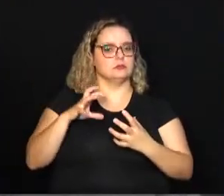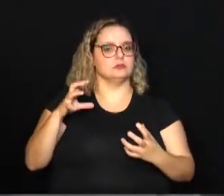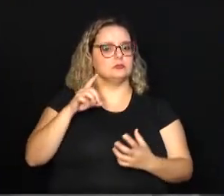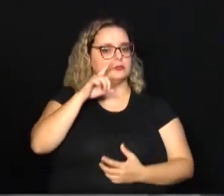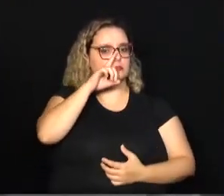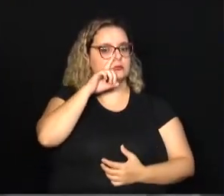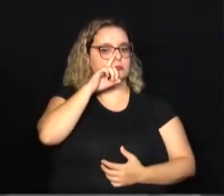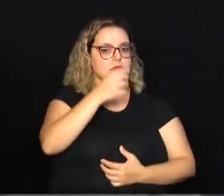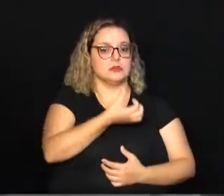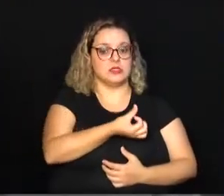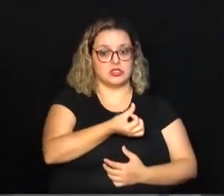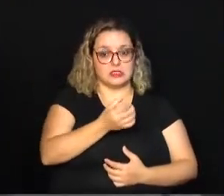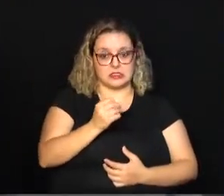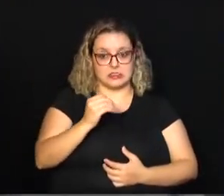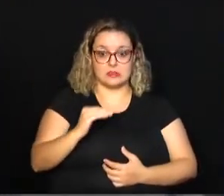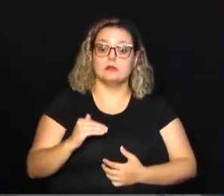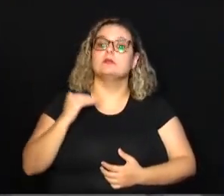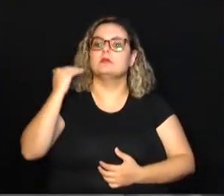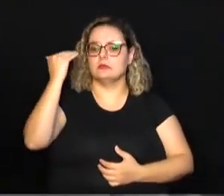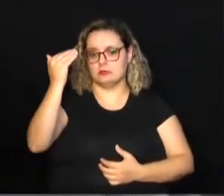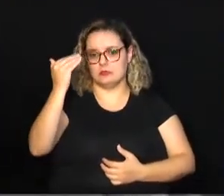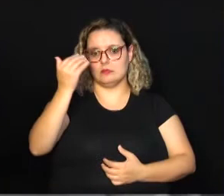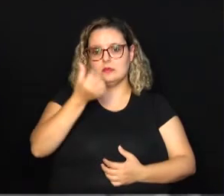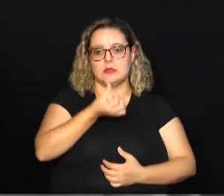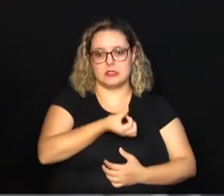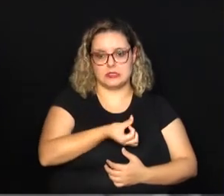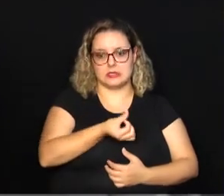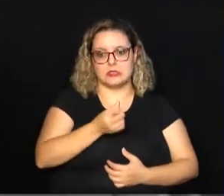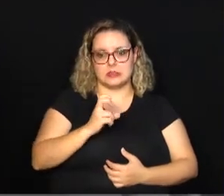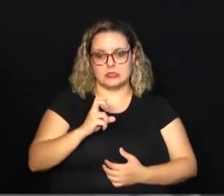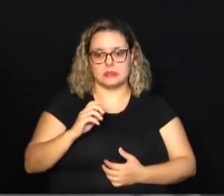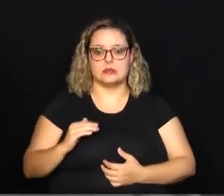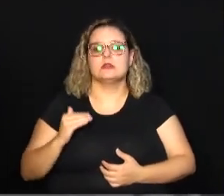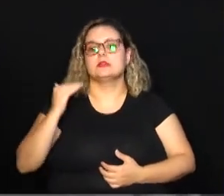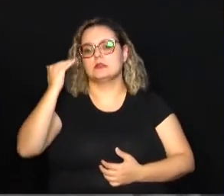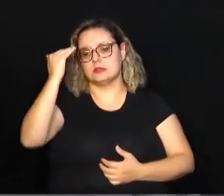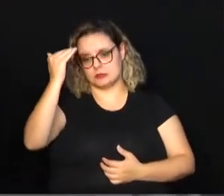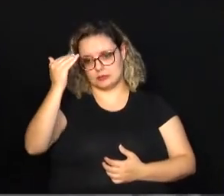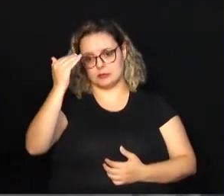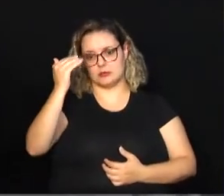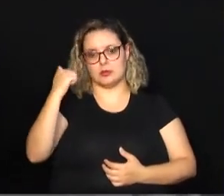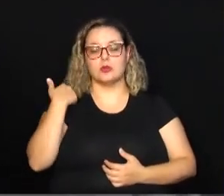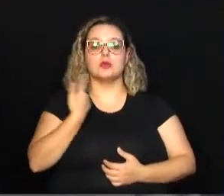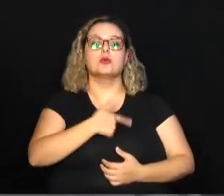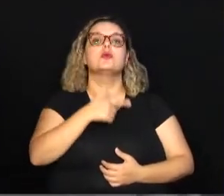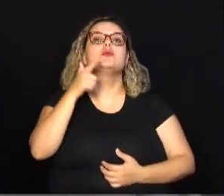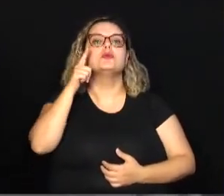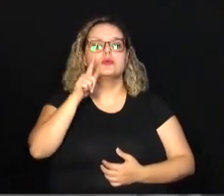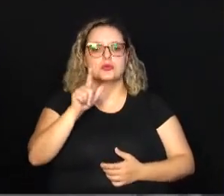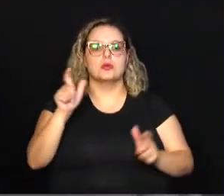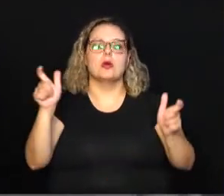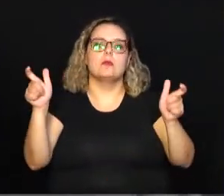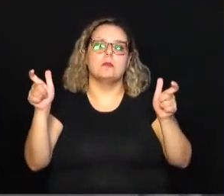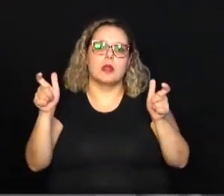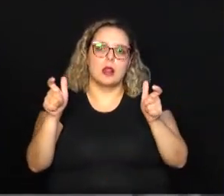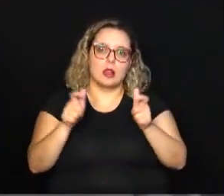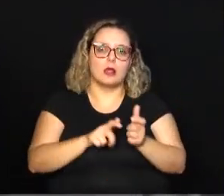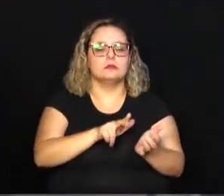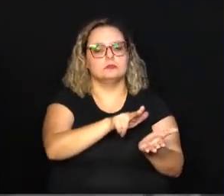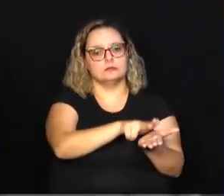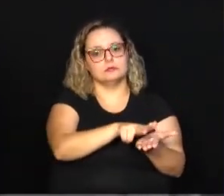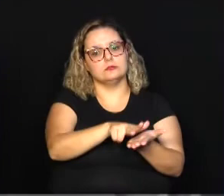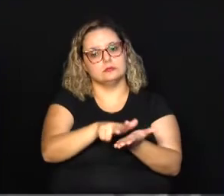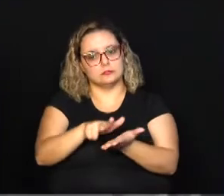era de 60 anos para cima, ou 65 para cima, a gente vai conseguir diminuir significativamente a internação. Isso